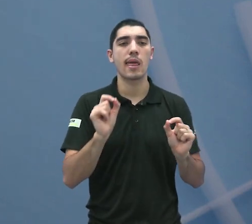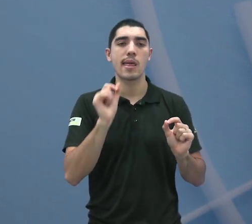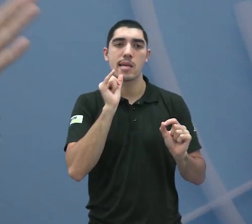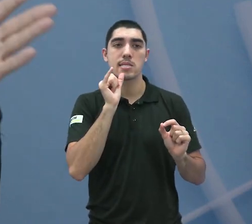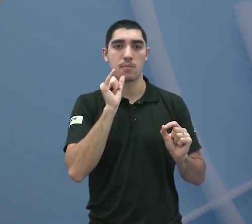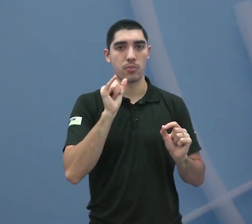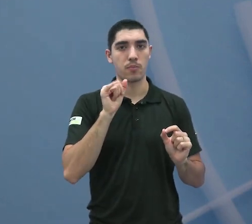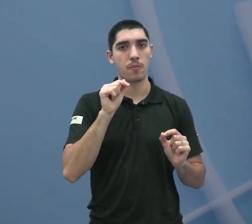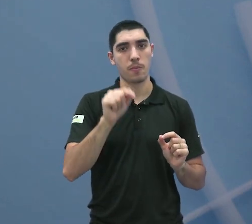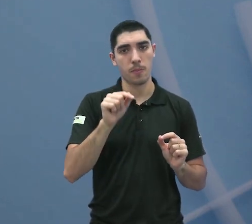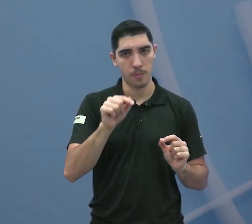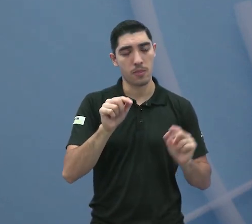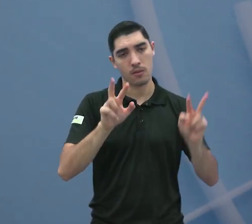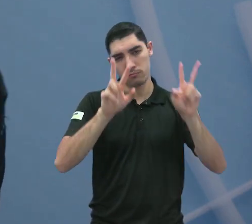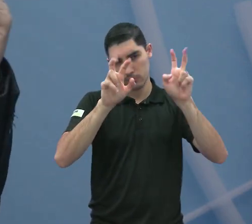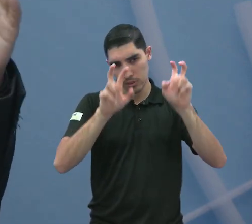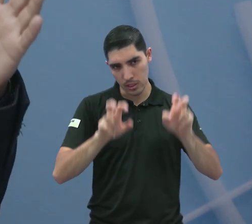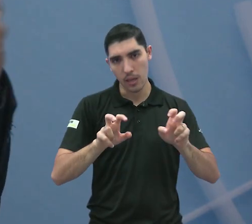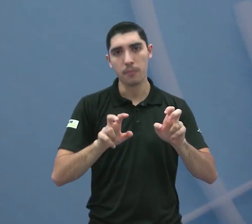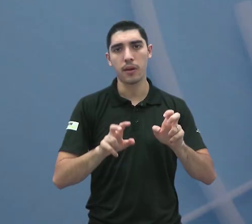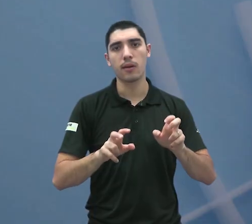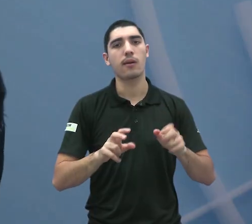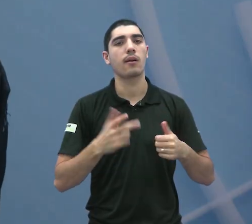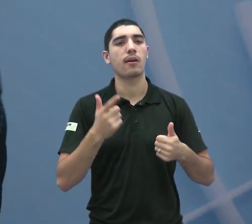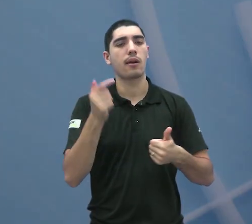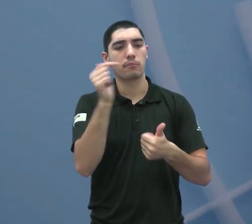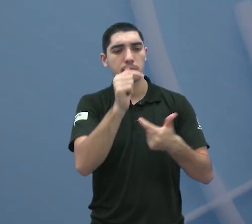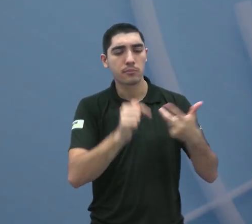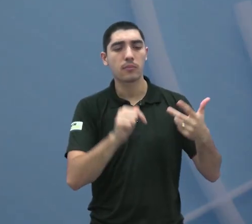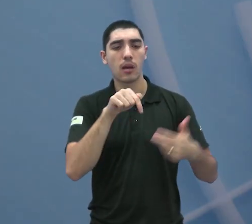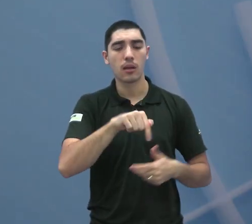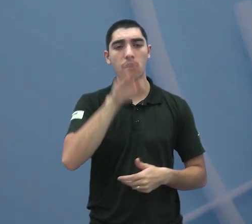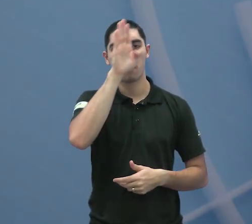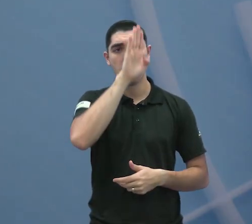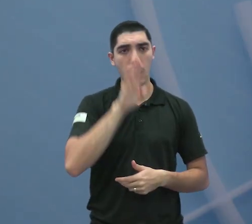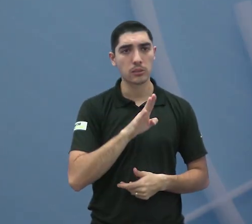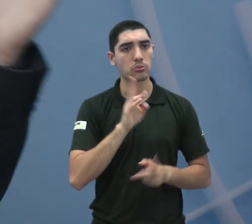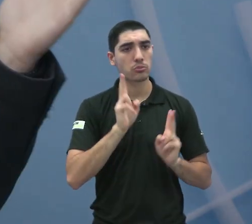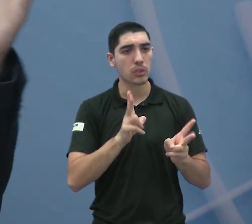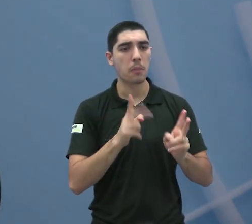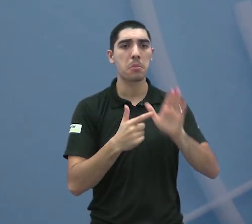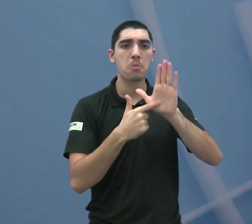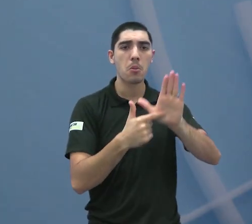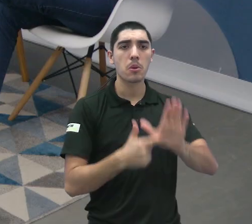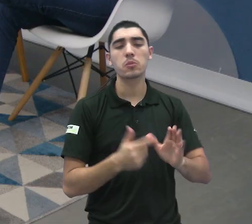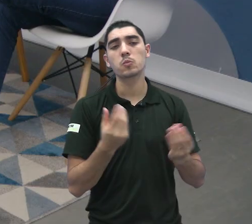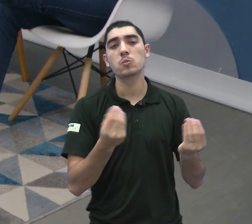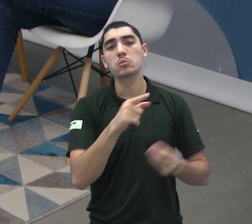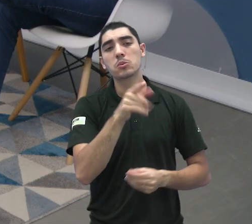são pauta e que devem continuar em discussão e também de como o Brasil tem se posicionado, professora?